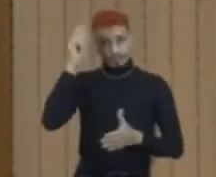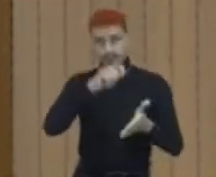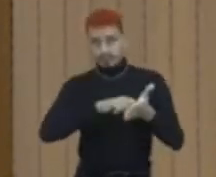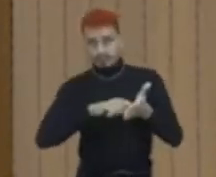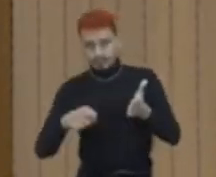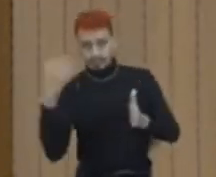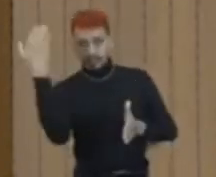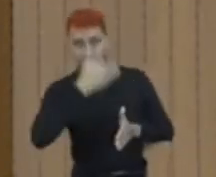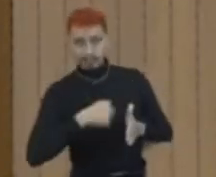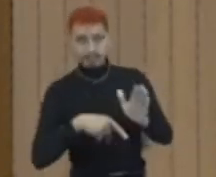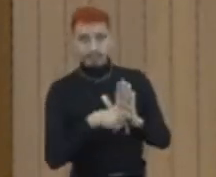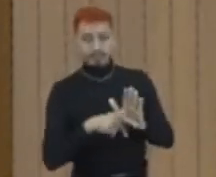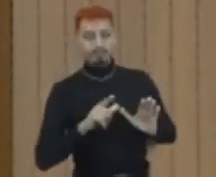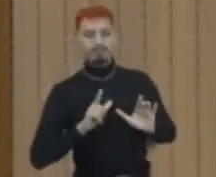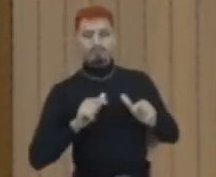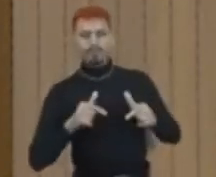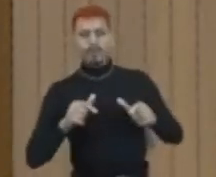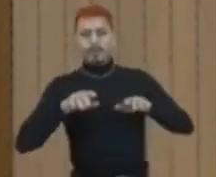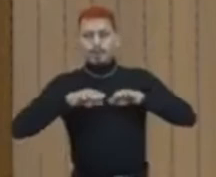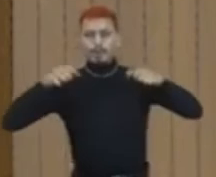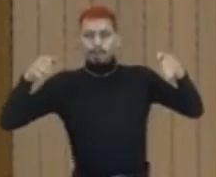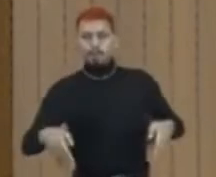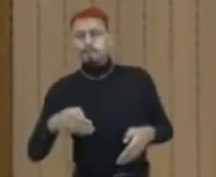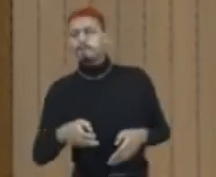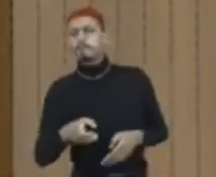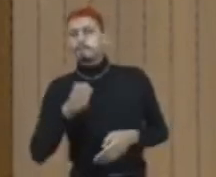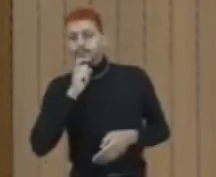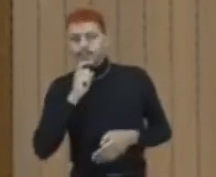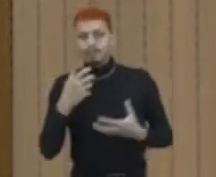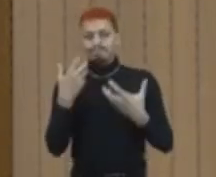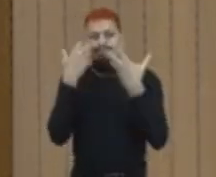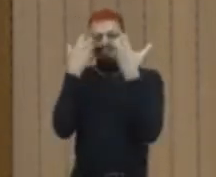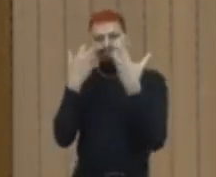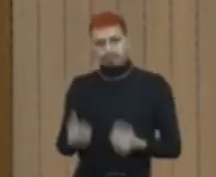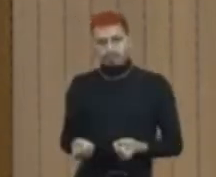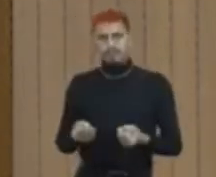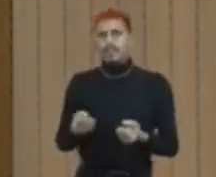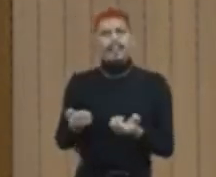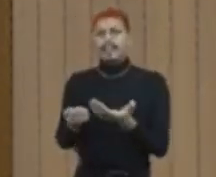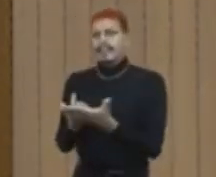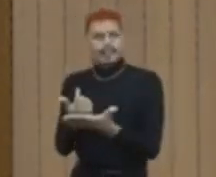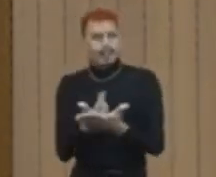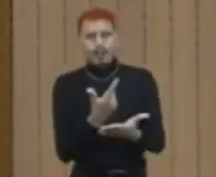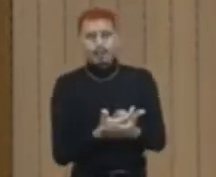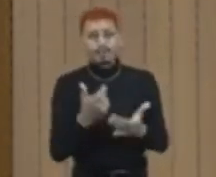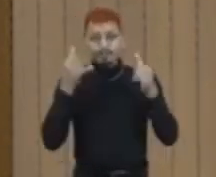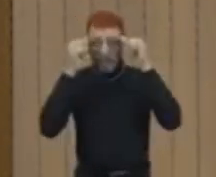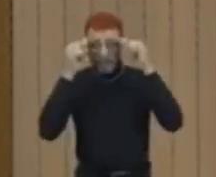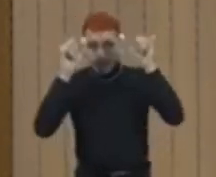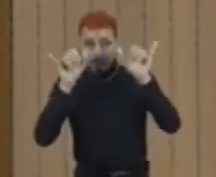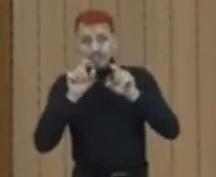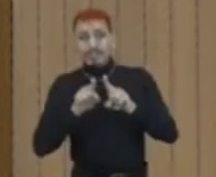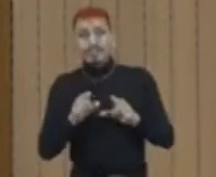termo de ajustamento de conduta com frigoríficos, que assumiram compromisso de não comprar gado de responsáveis